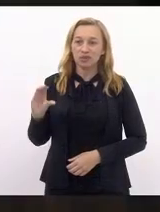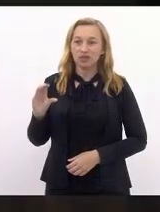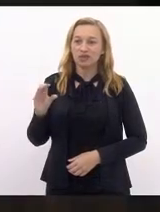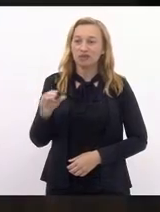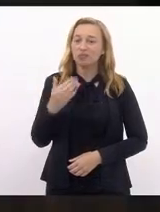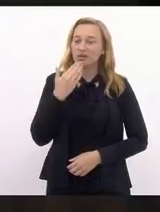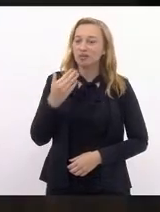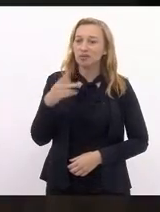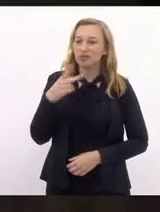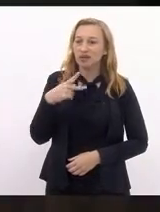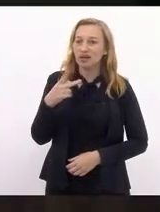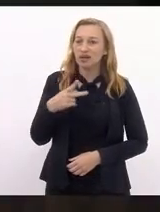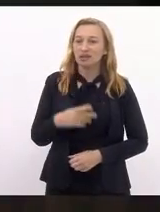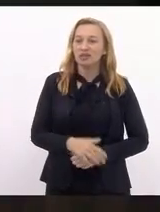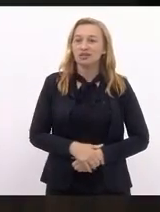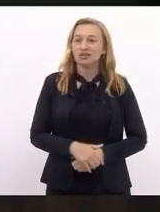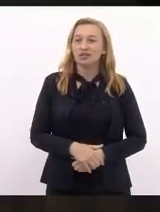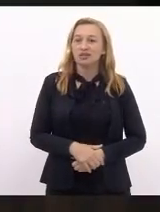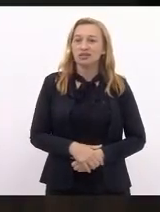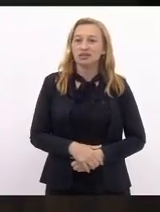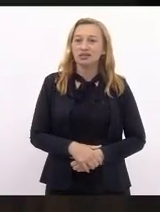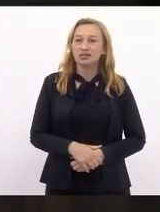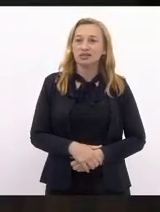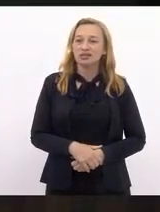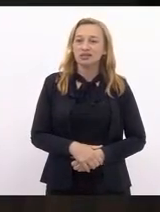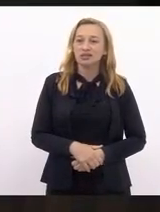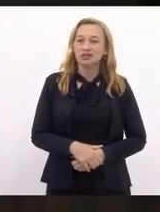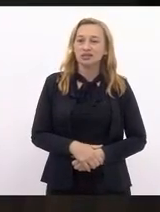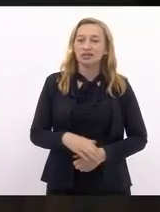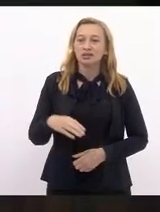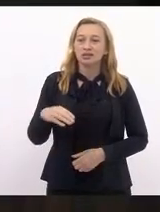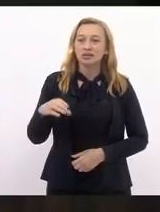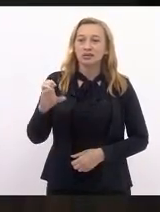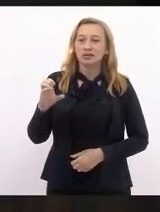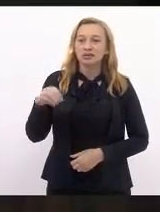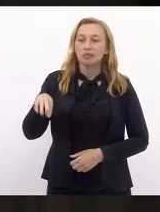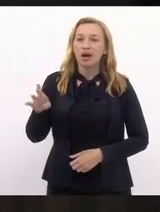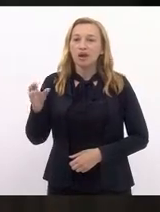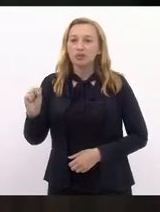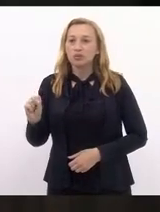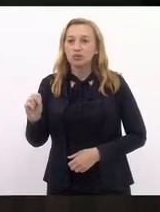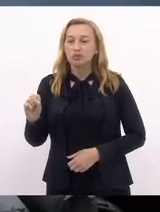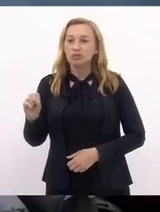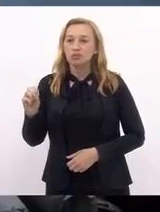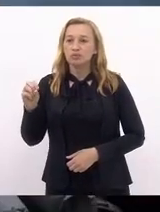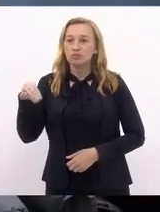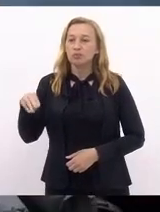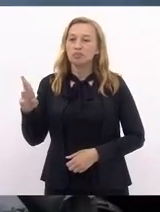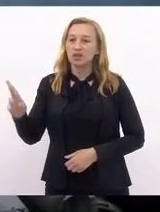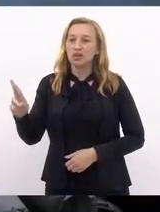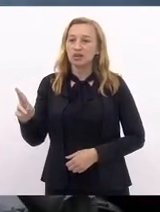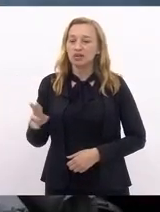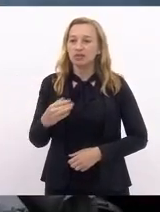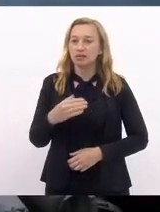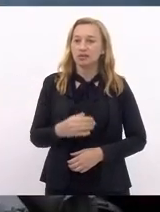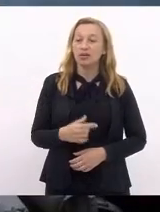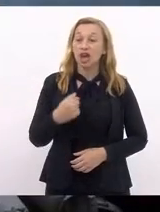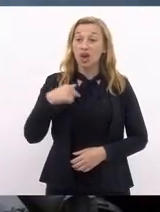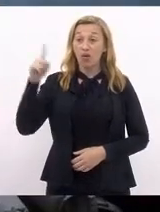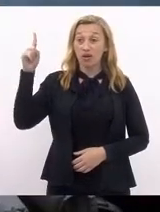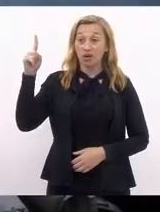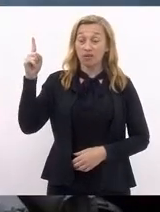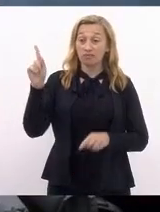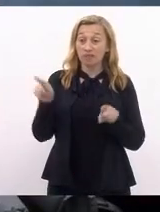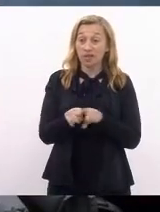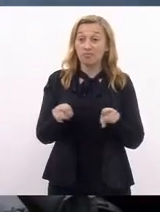presidência de não vou dizer guinar o designam Marcus Miller Zach Miller Marcus Miller Deputado Marcus Miller viu aqui